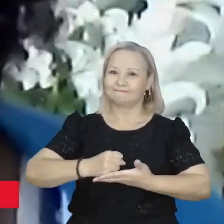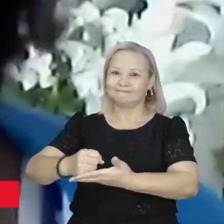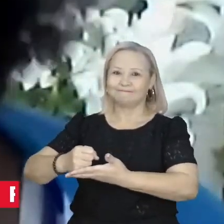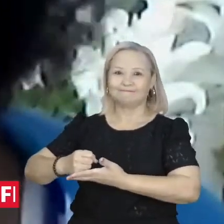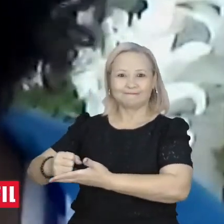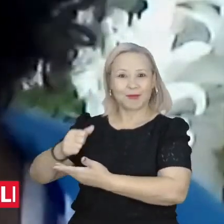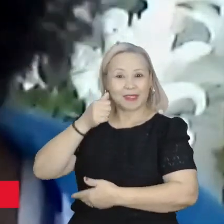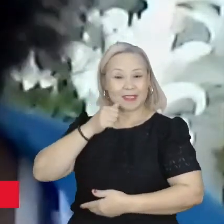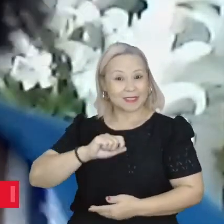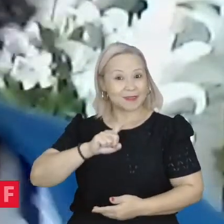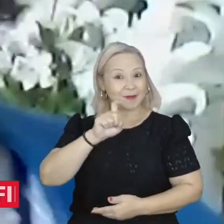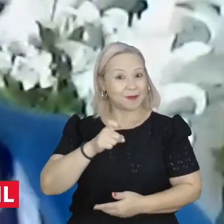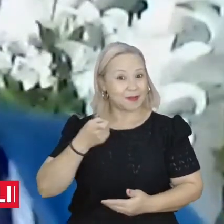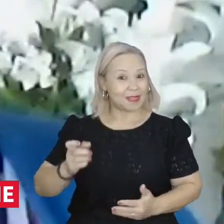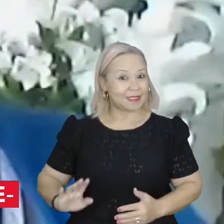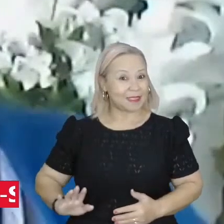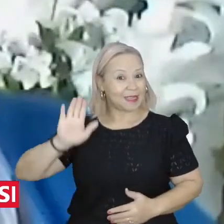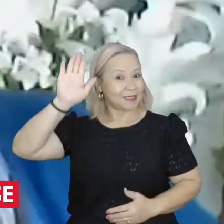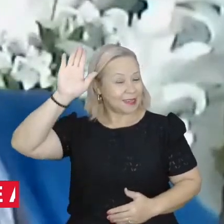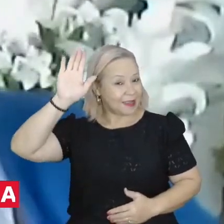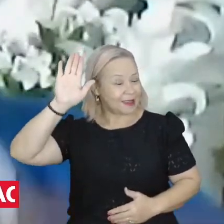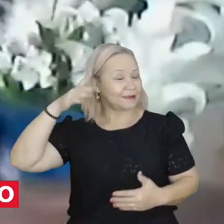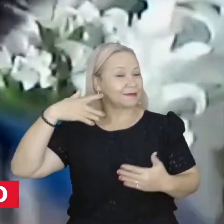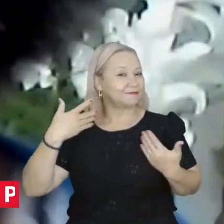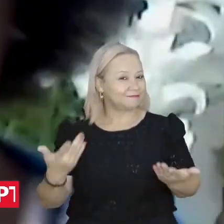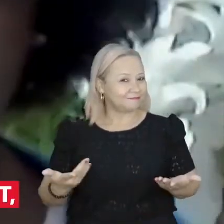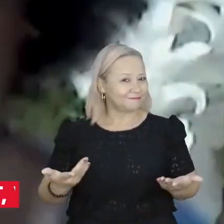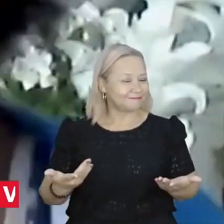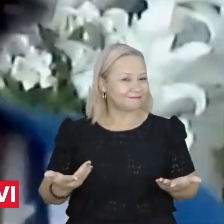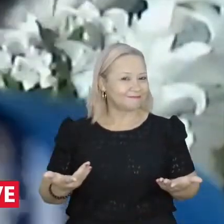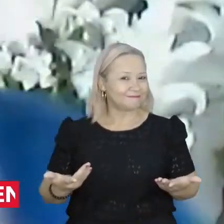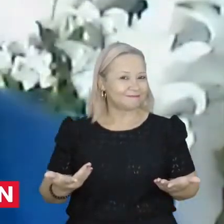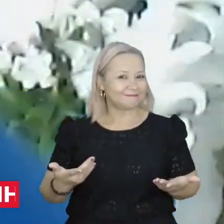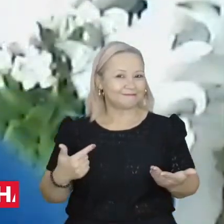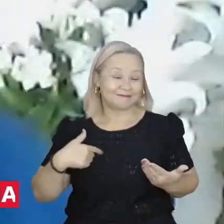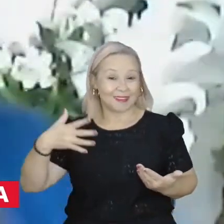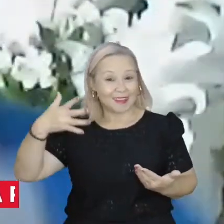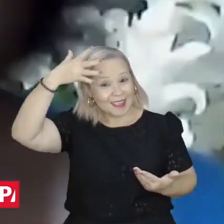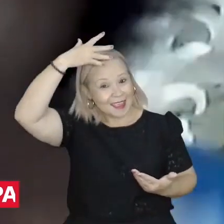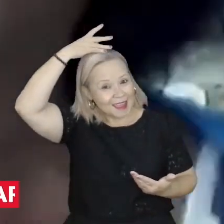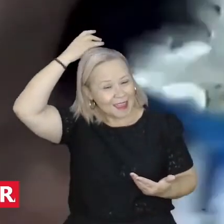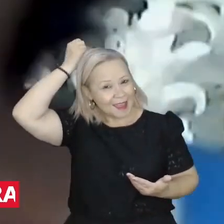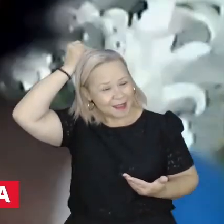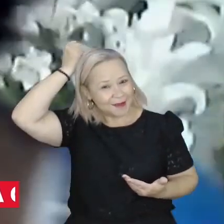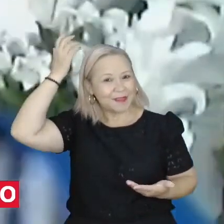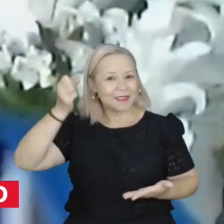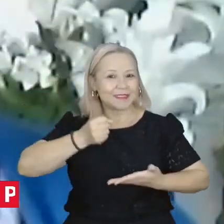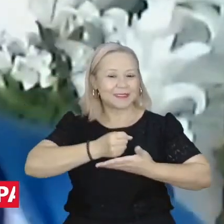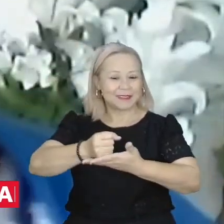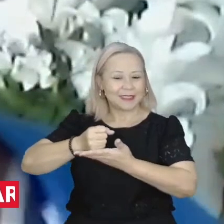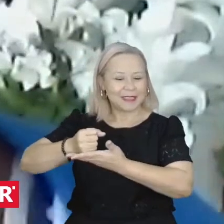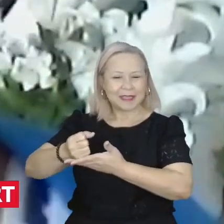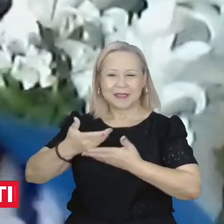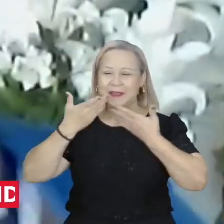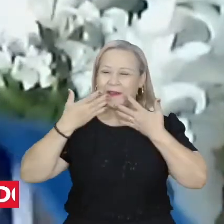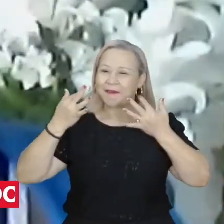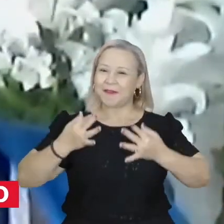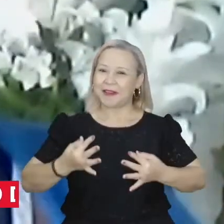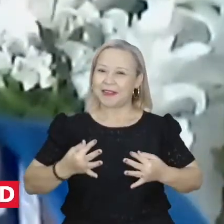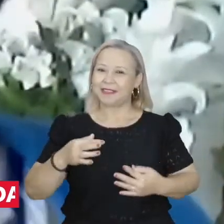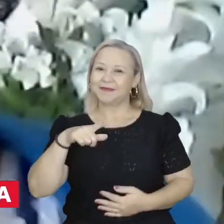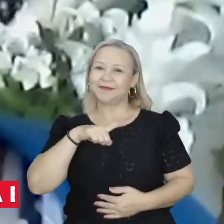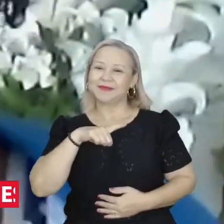ser, mas como tem mulheres negras candidatas pelo Brasil afora. Então, eu agora não